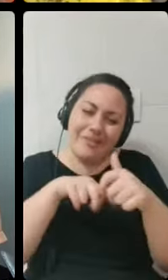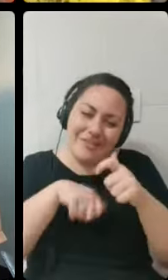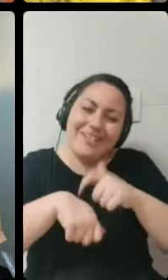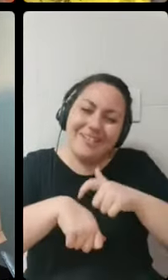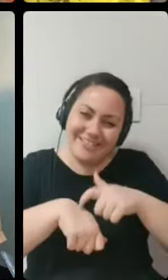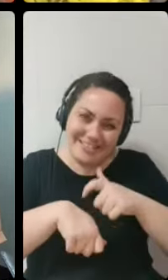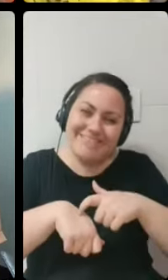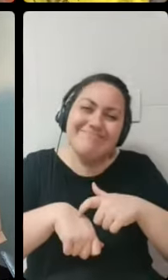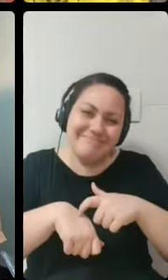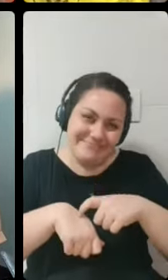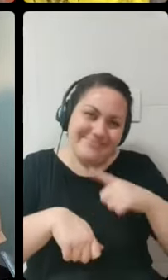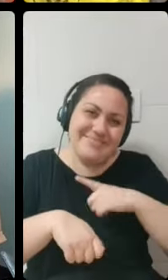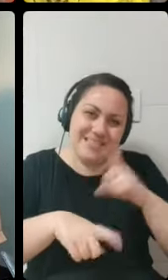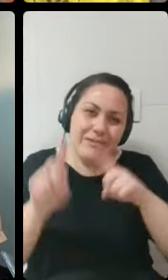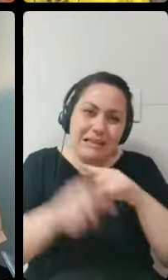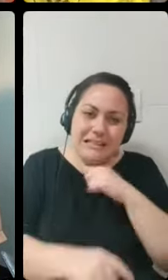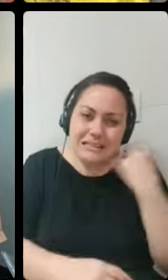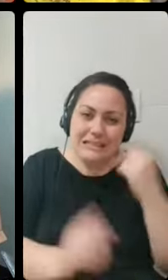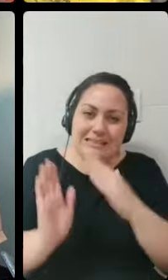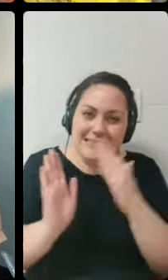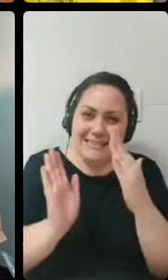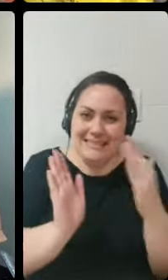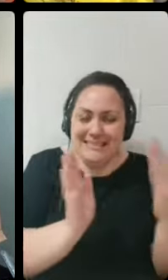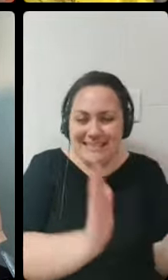tivemos problemas absurdos no início, né?